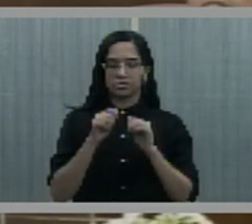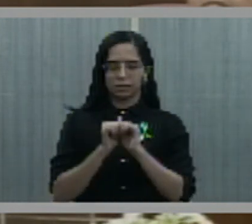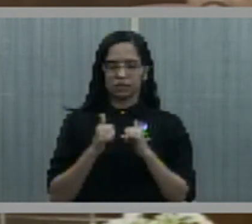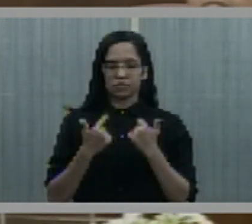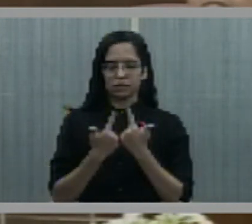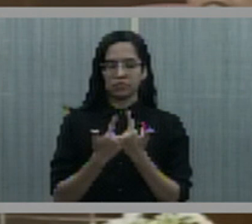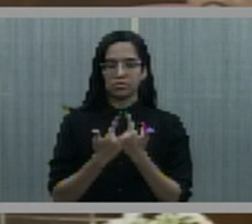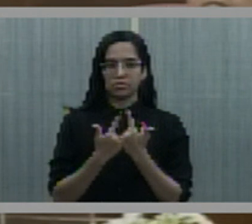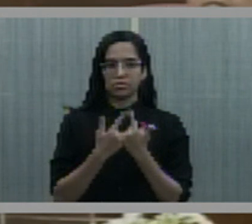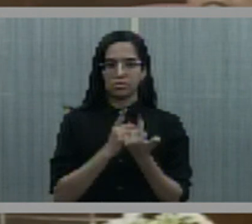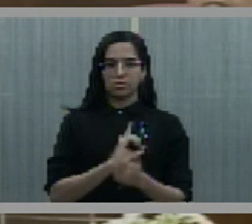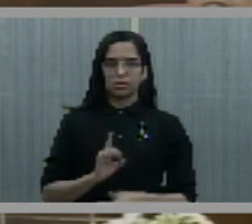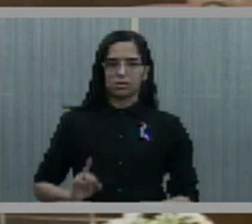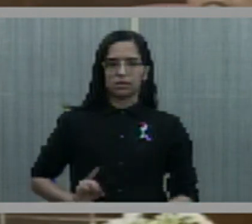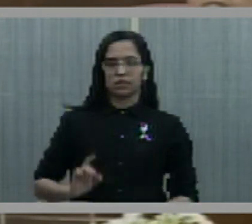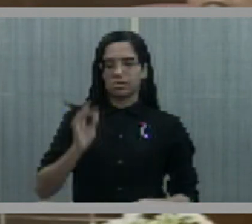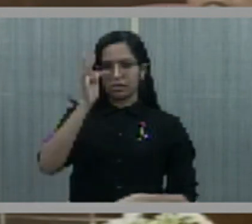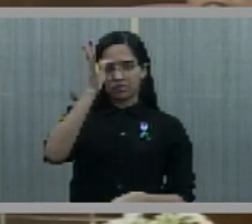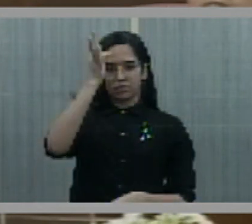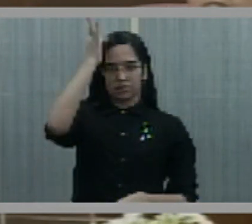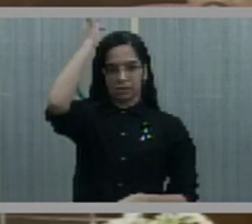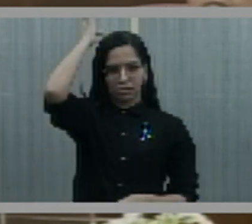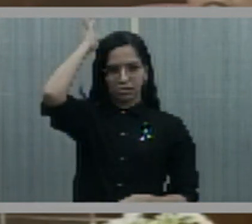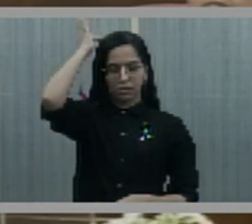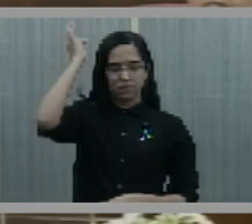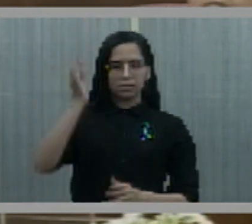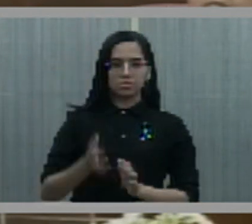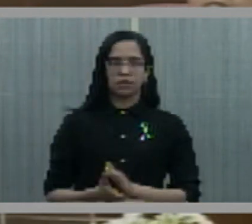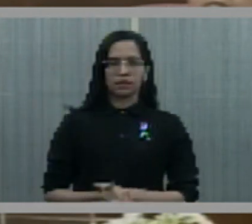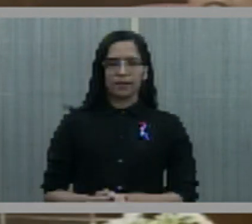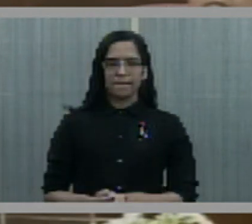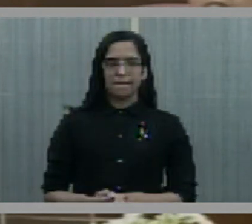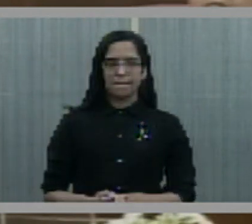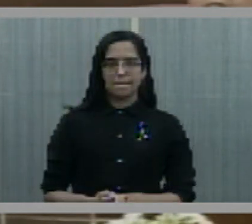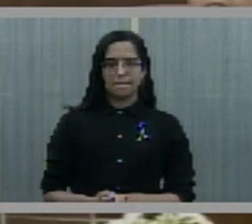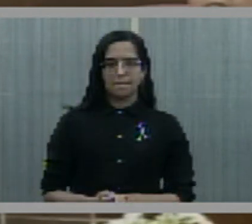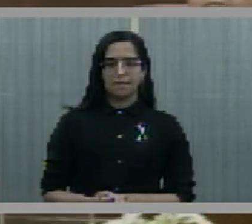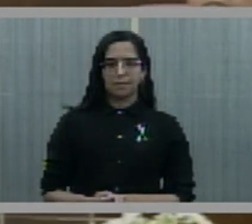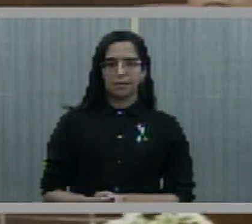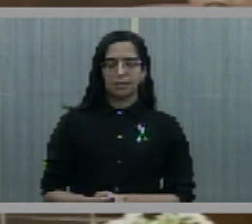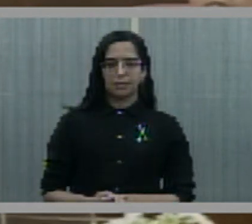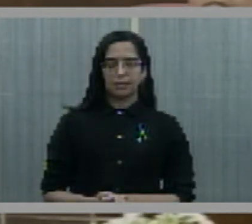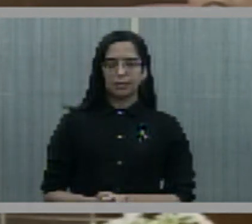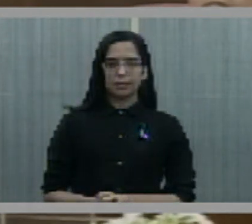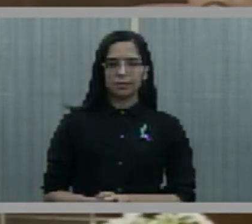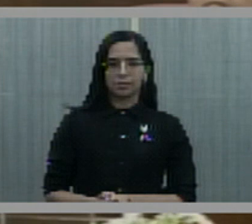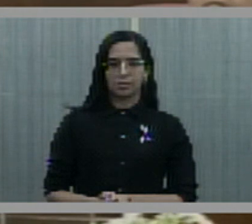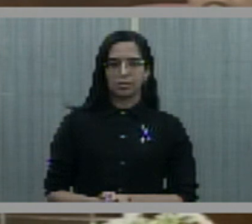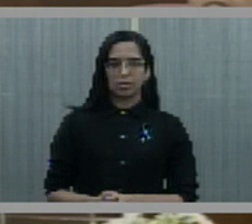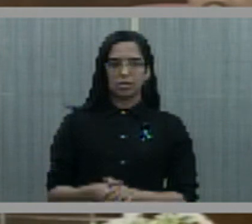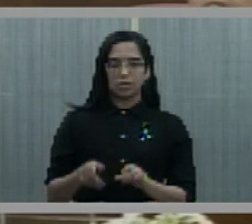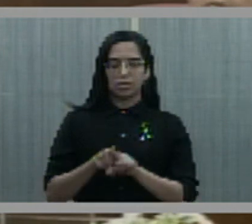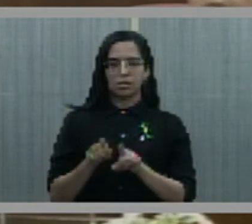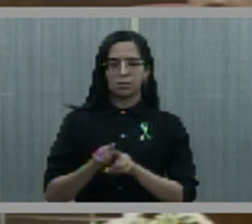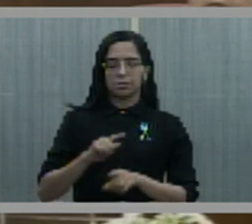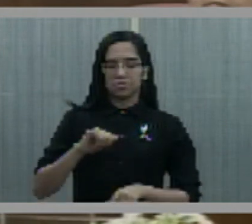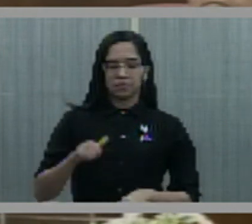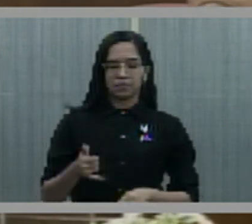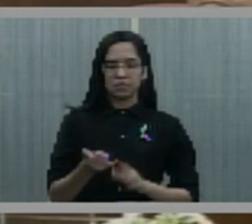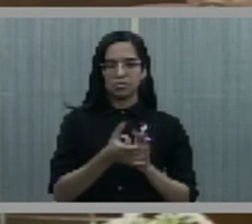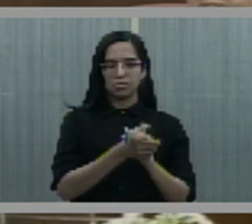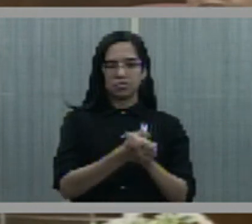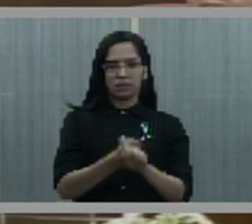o Dr. Temístocles de Sampaio, que preside esta Assembleia, e na sua pessoa